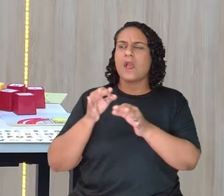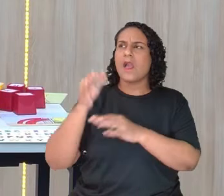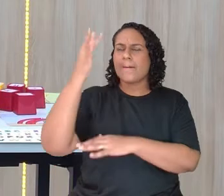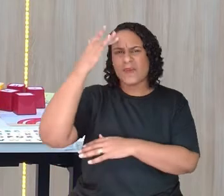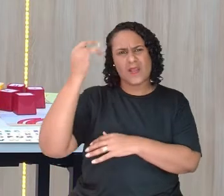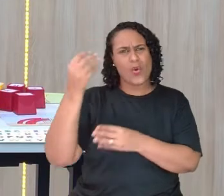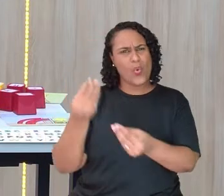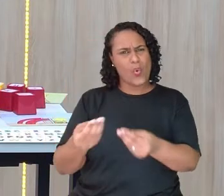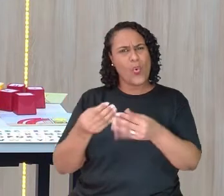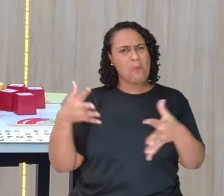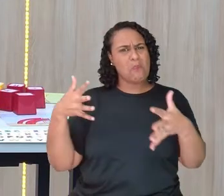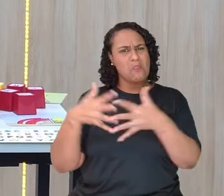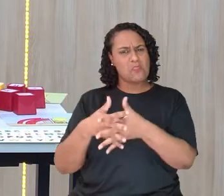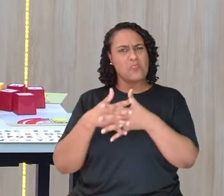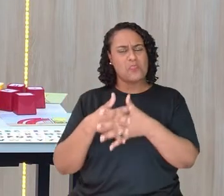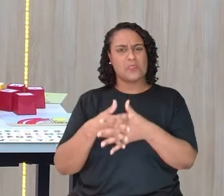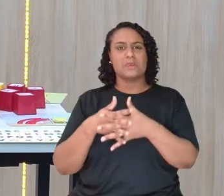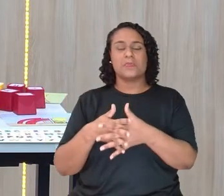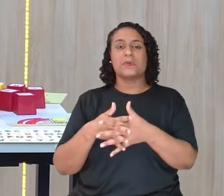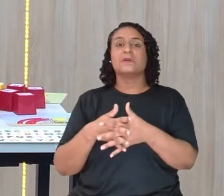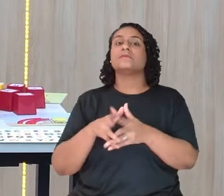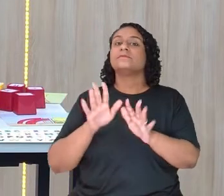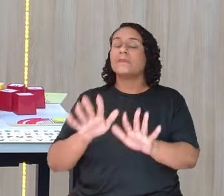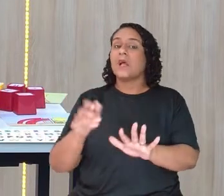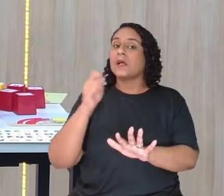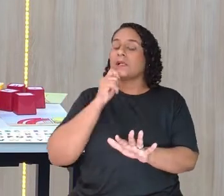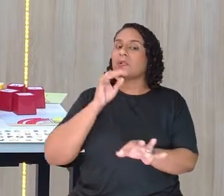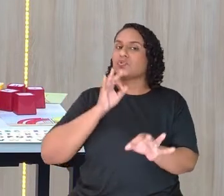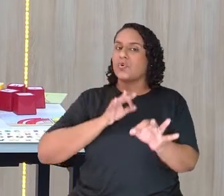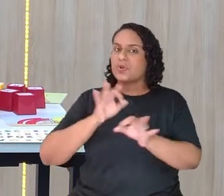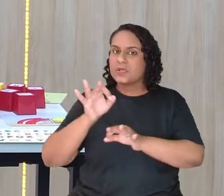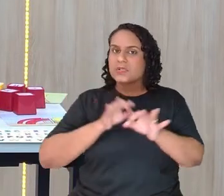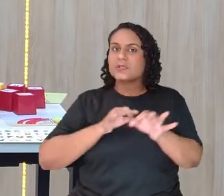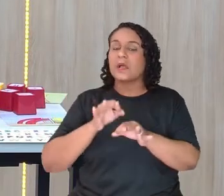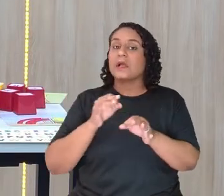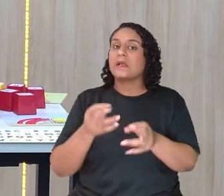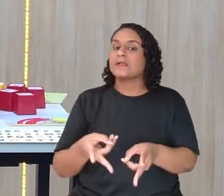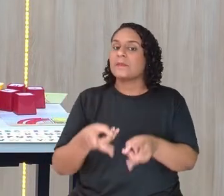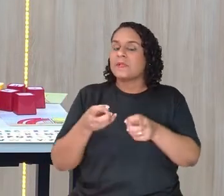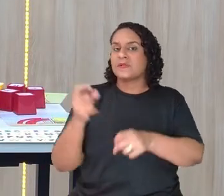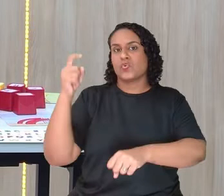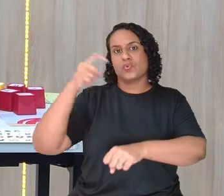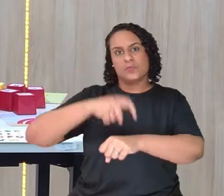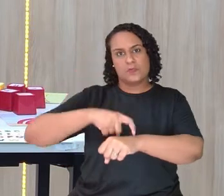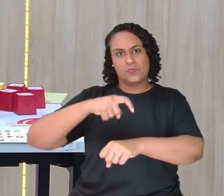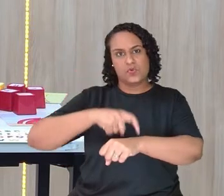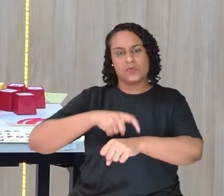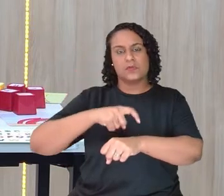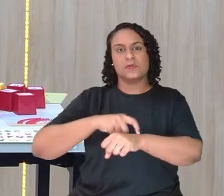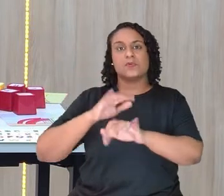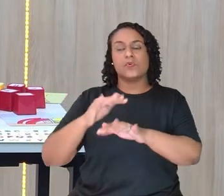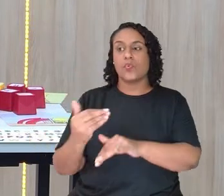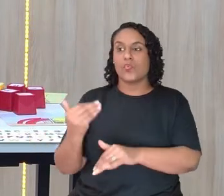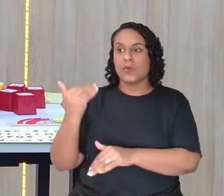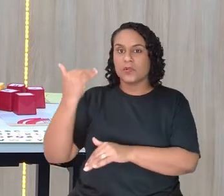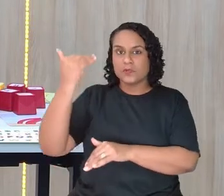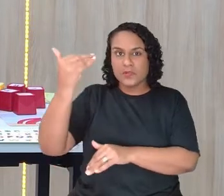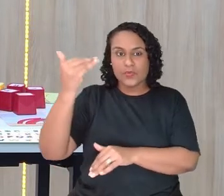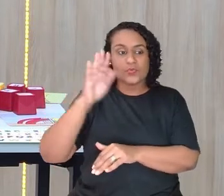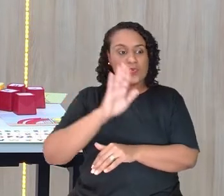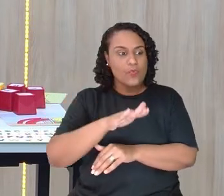organizando, mas ela tem essa percepção dessa orientação temporal. É quando o adulto entra